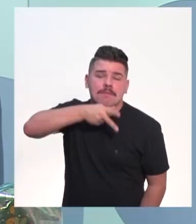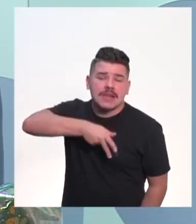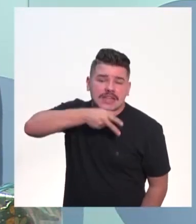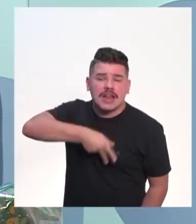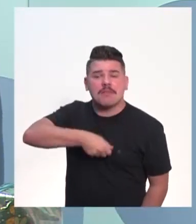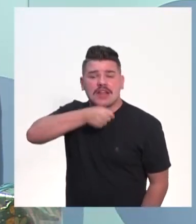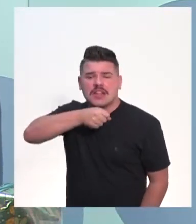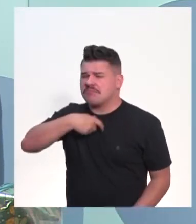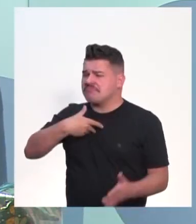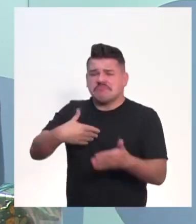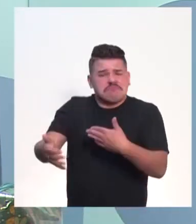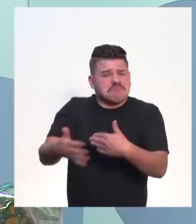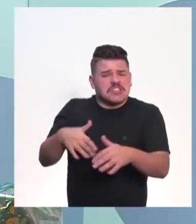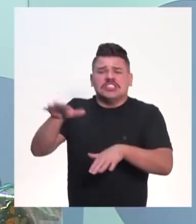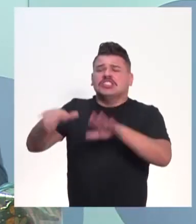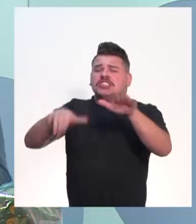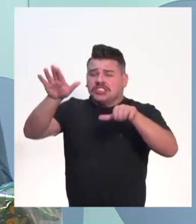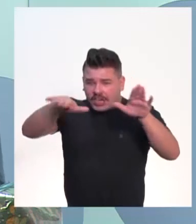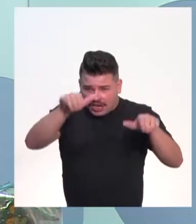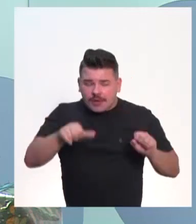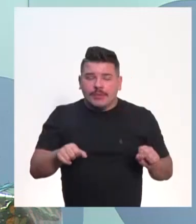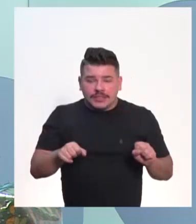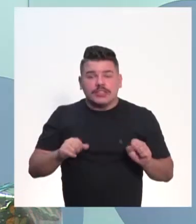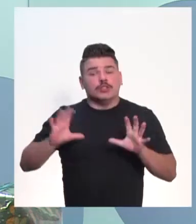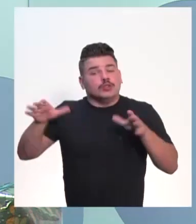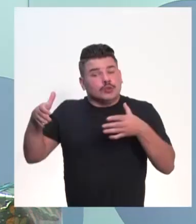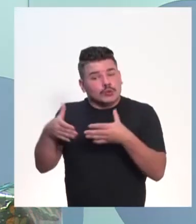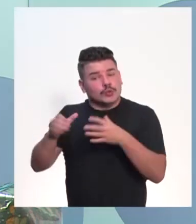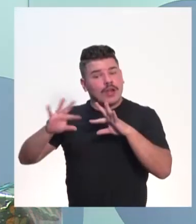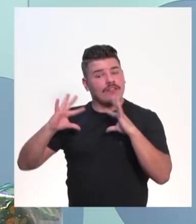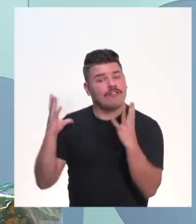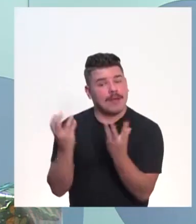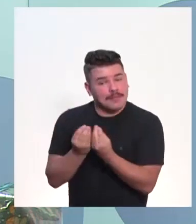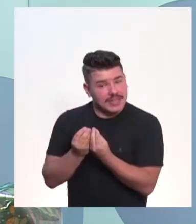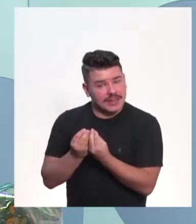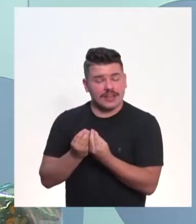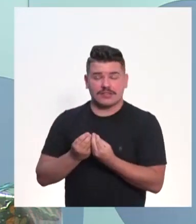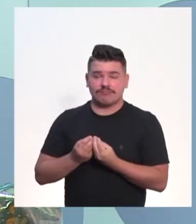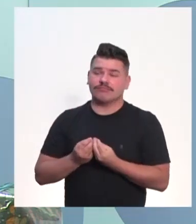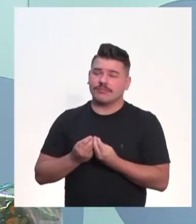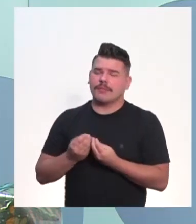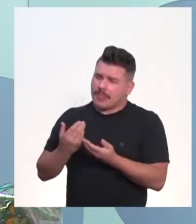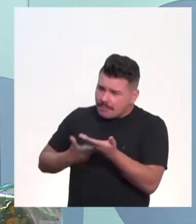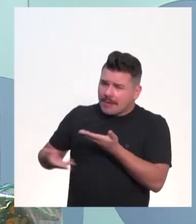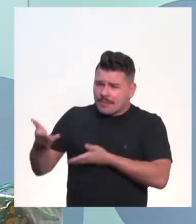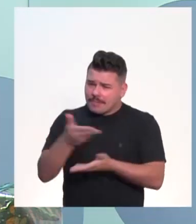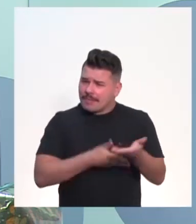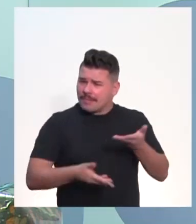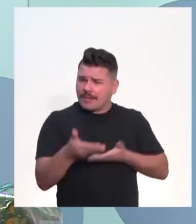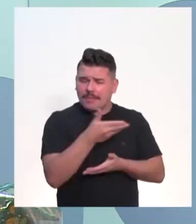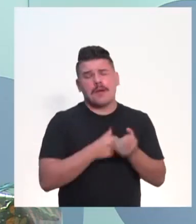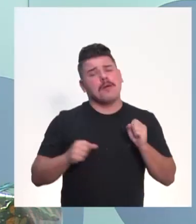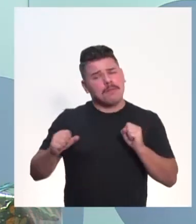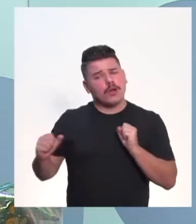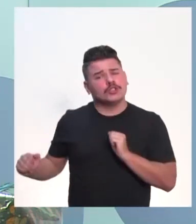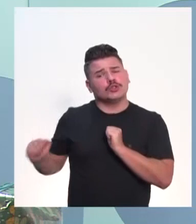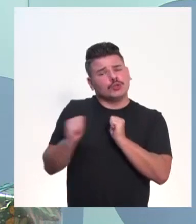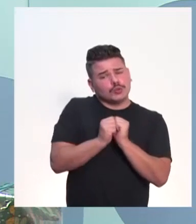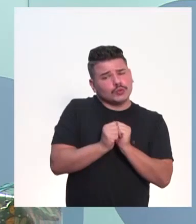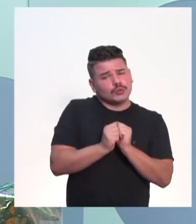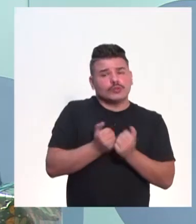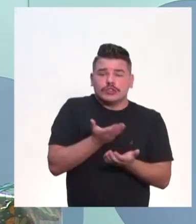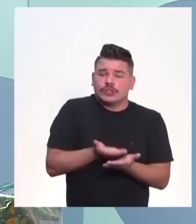ali dentro de casa, que esteja no dia a dia comigo e que não tenha problema de interagir, essa pessoa também pode ser meu parceiro de